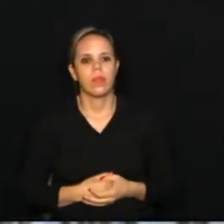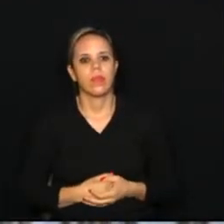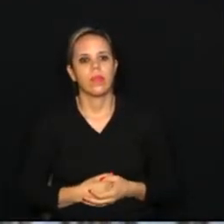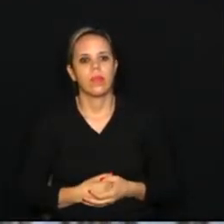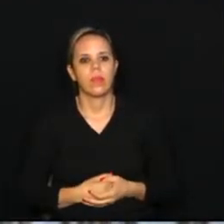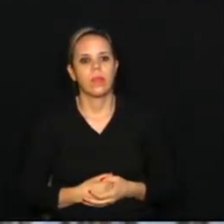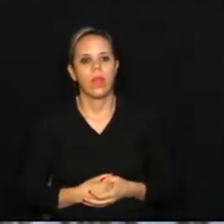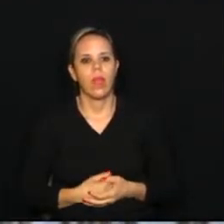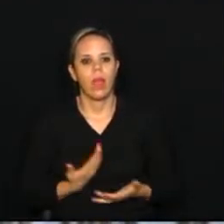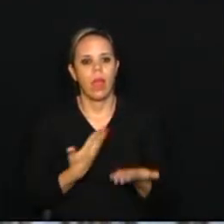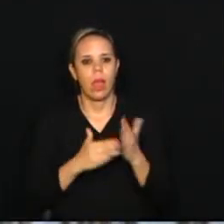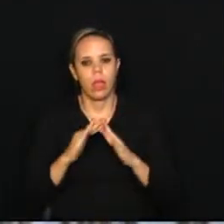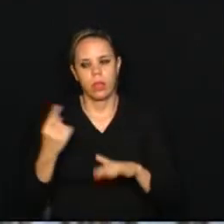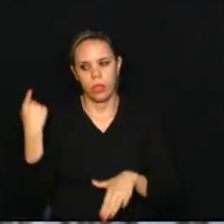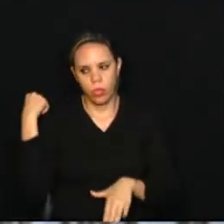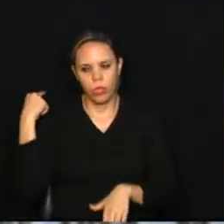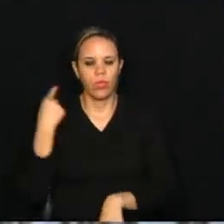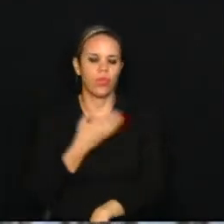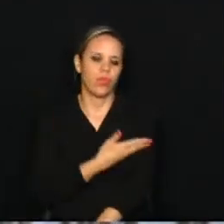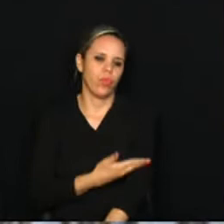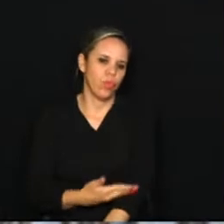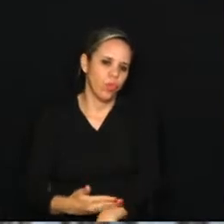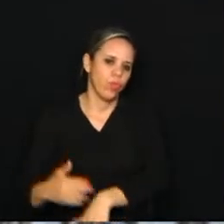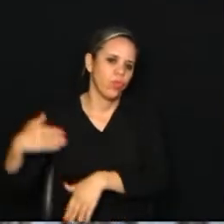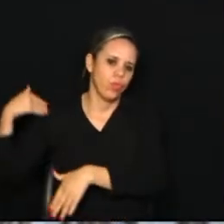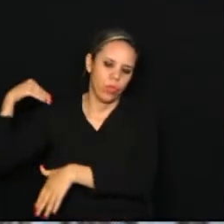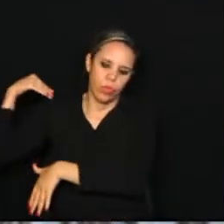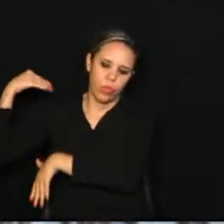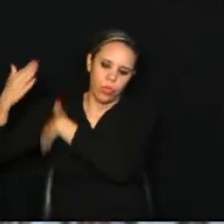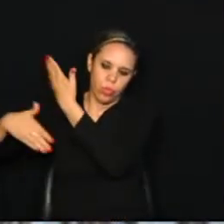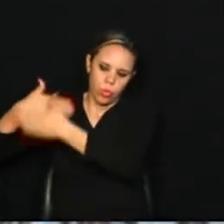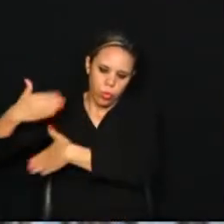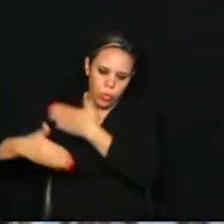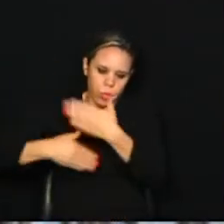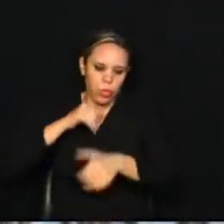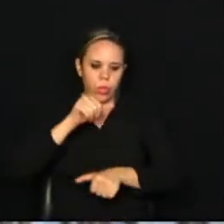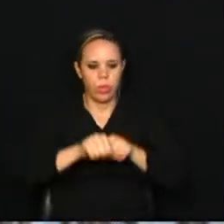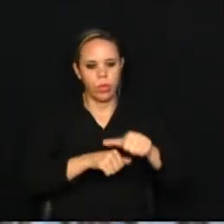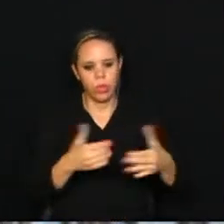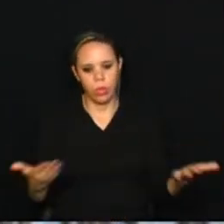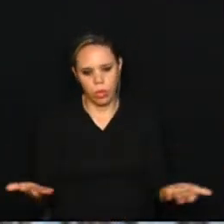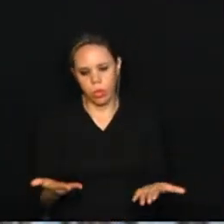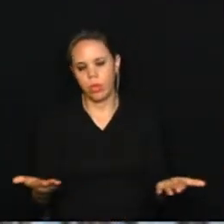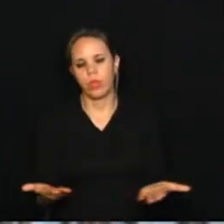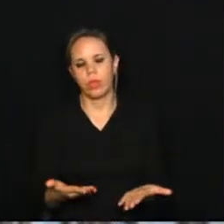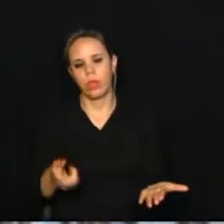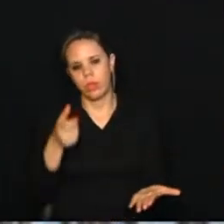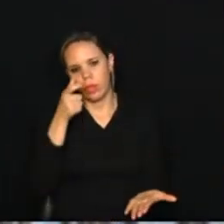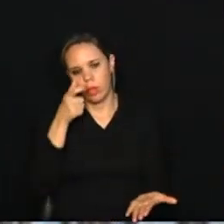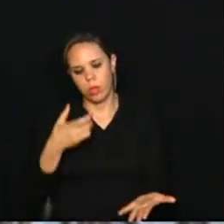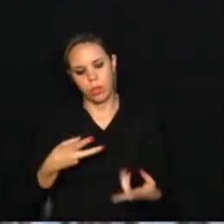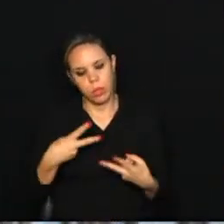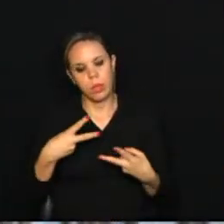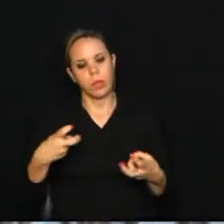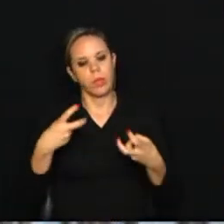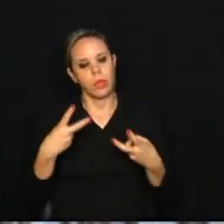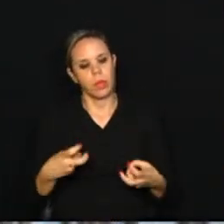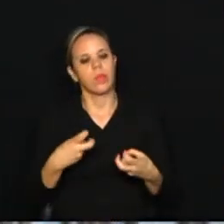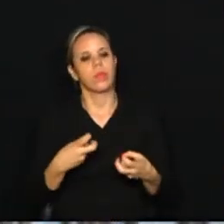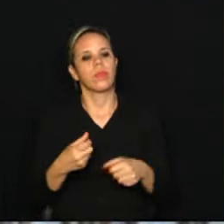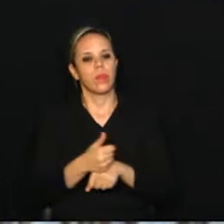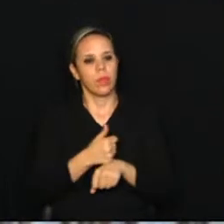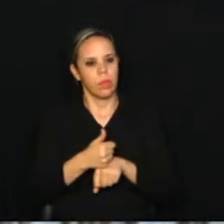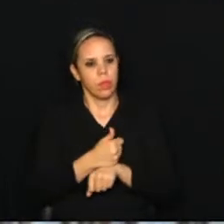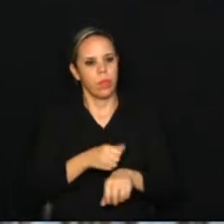daquilo que as escolas estão acostumadas, né? Nós nos vimos na educação diante de